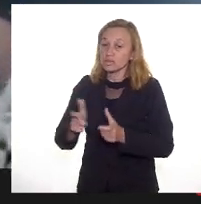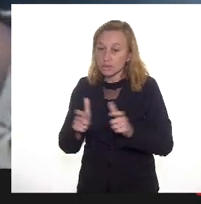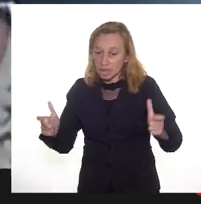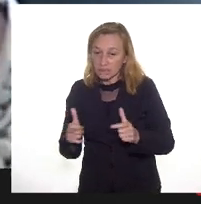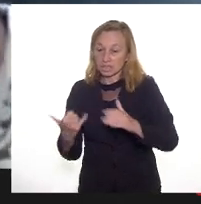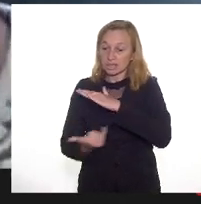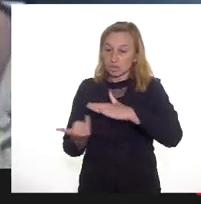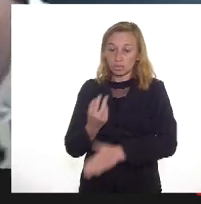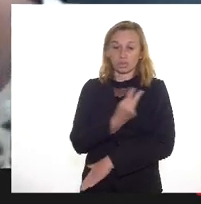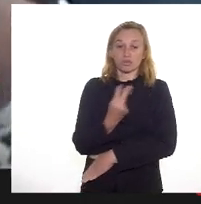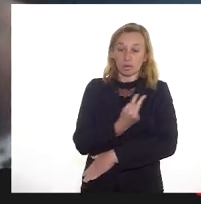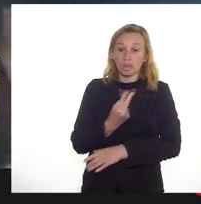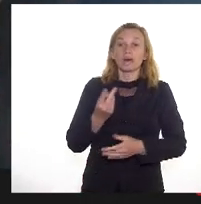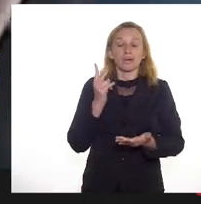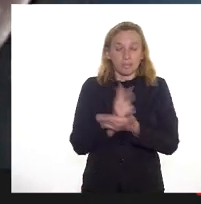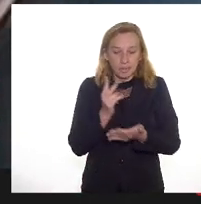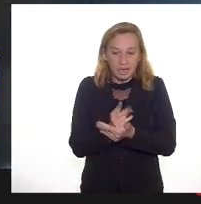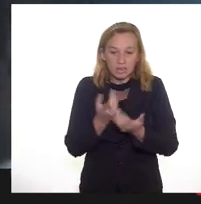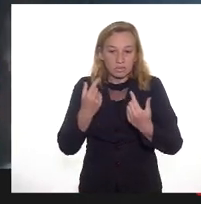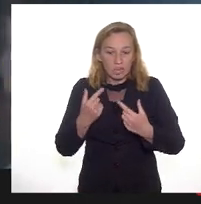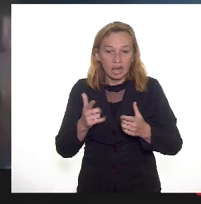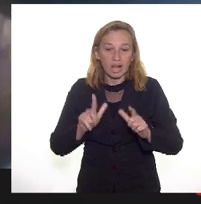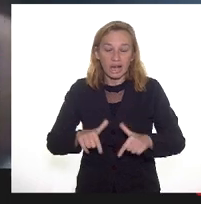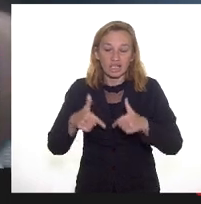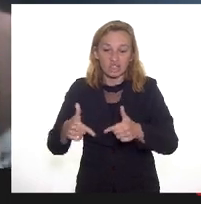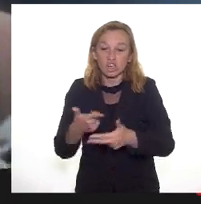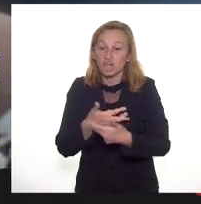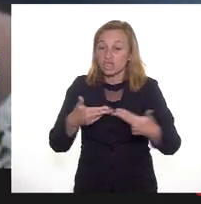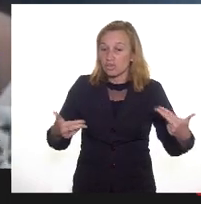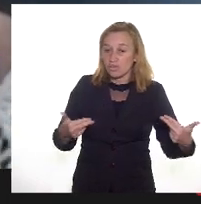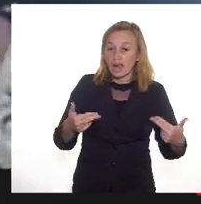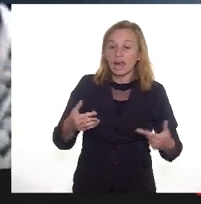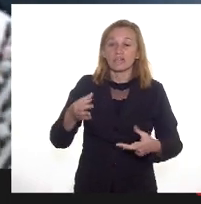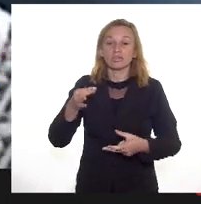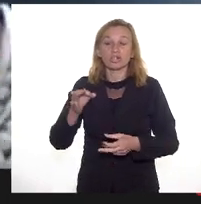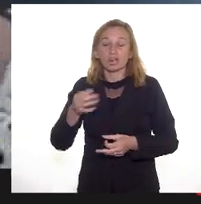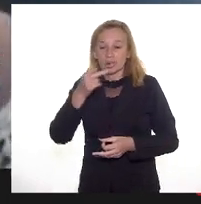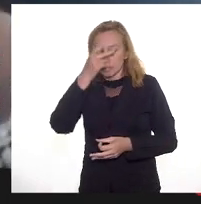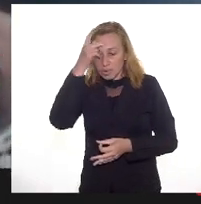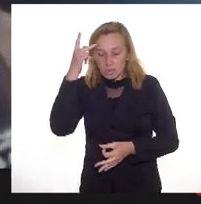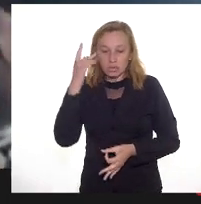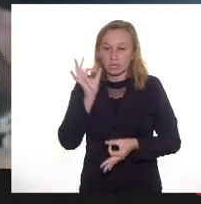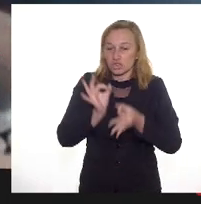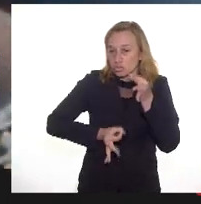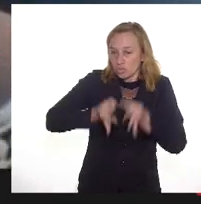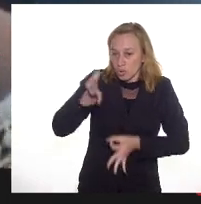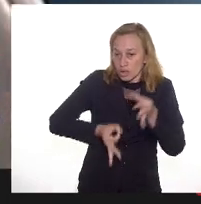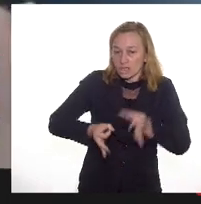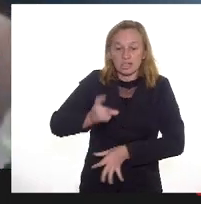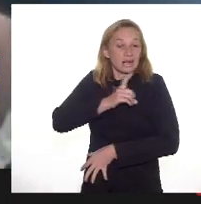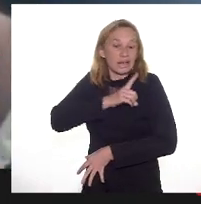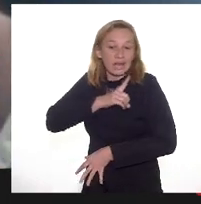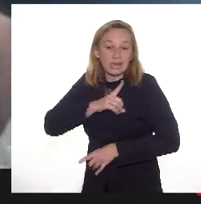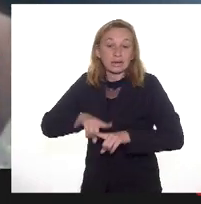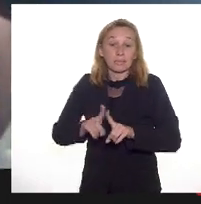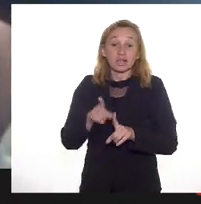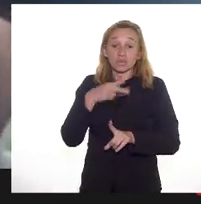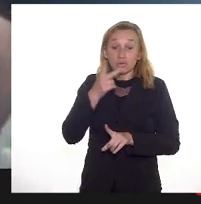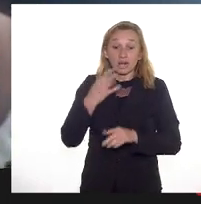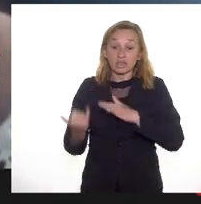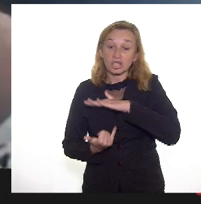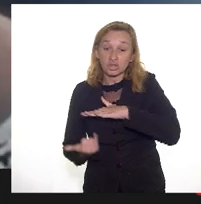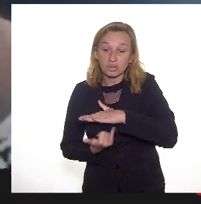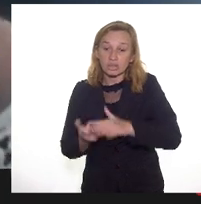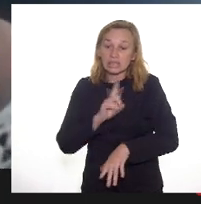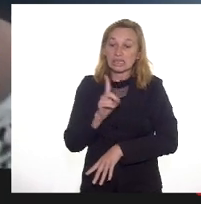instituições, apesar da ação de vários defensores, delegados, integrantes do MP, eu estou falando das instituições e não